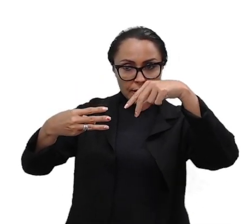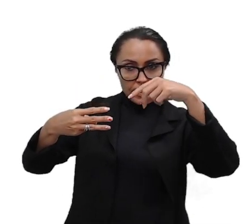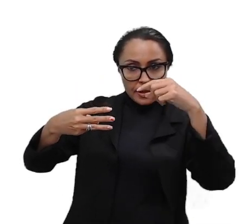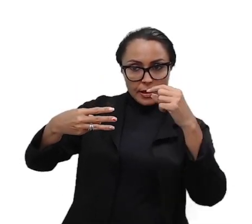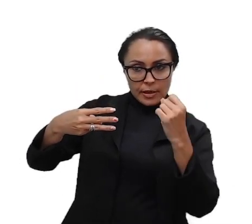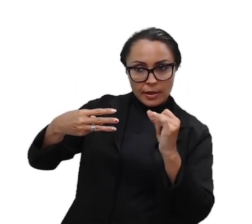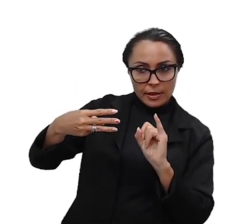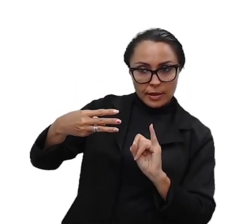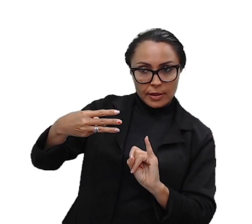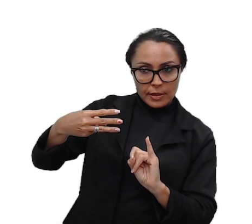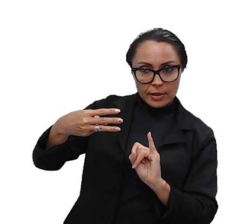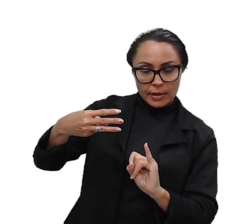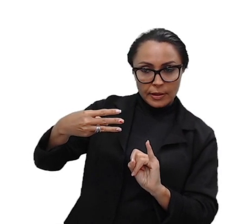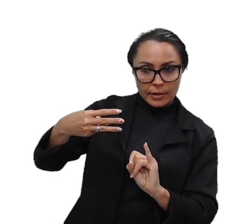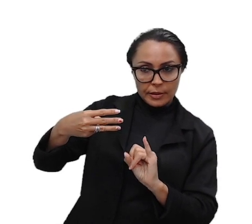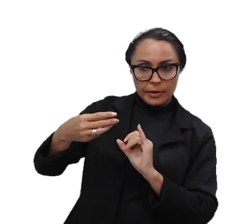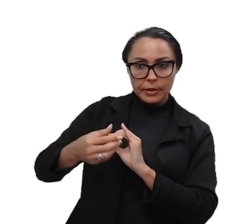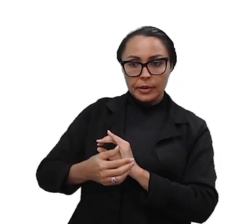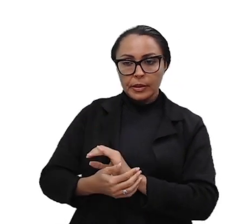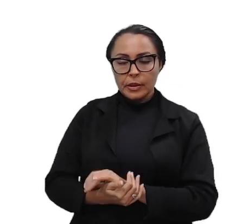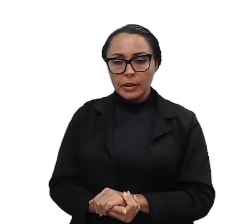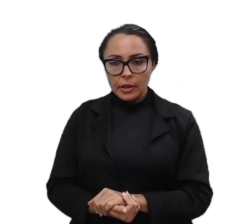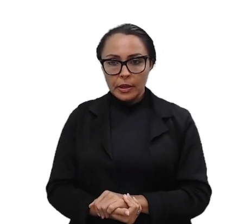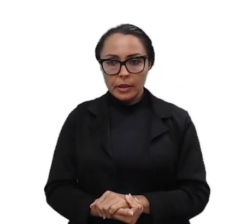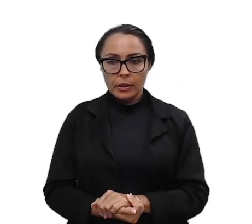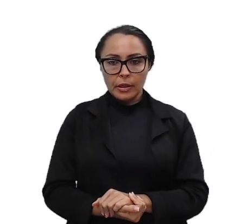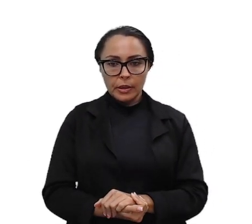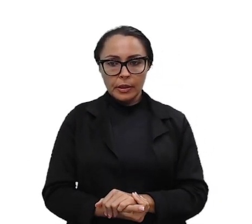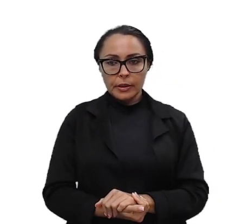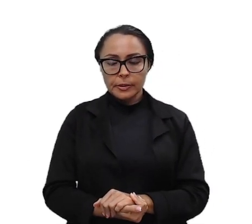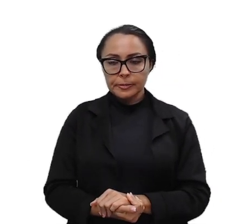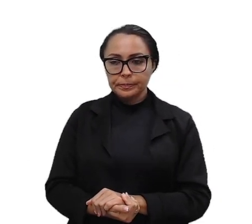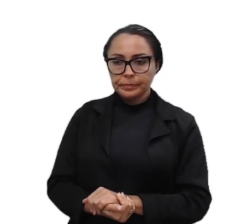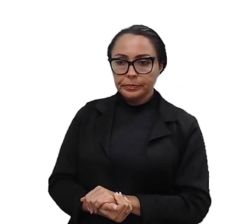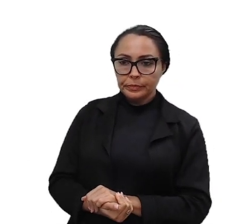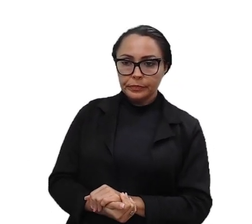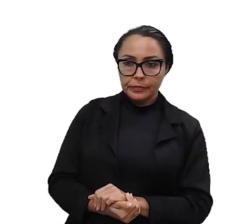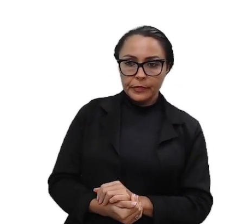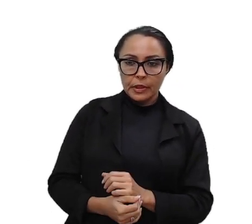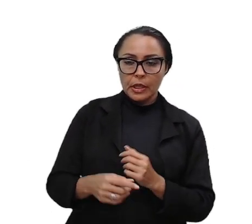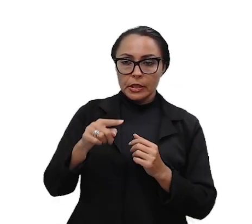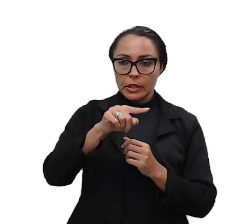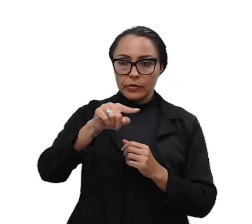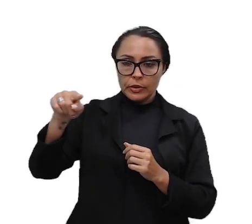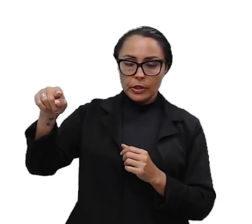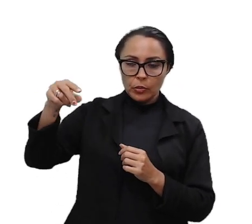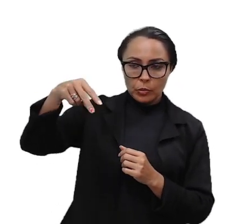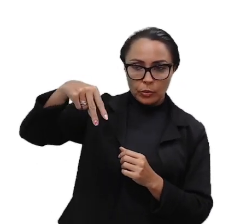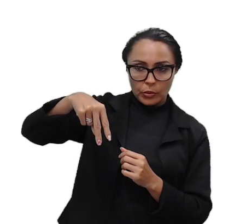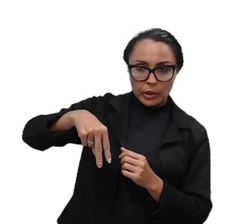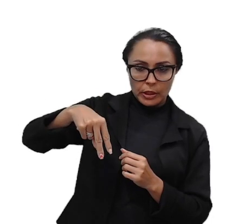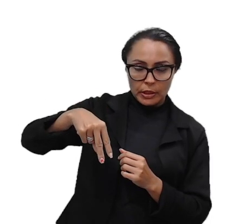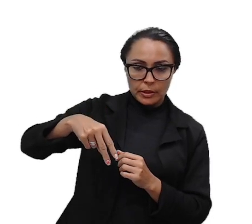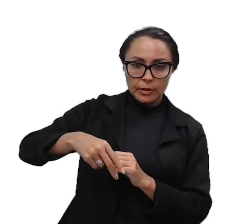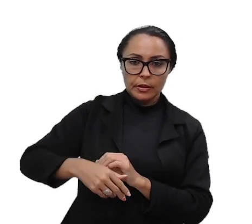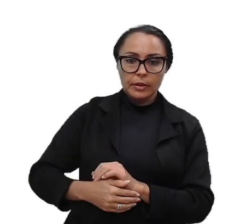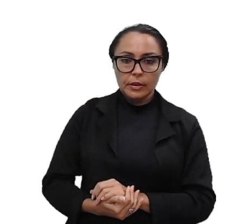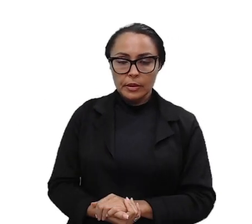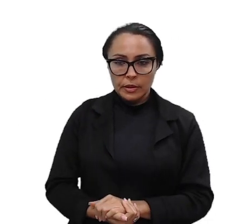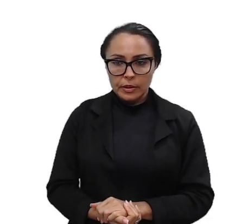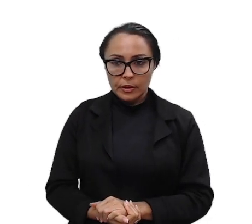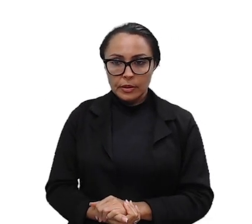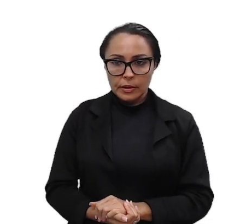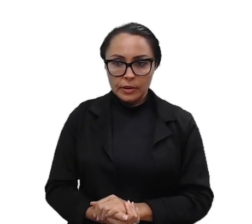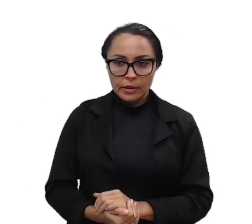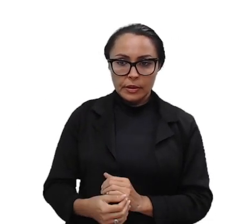demandas existentes periodicamente, né, dos períodos anteriores, dividido pela quantidade de períodos. Está aqui, I é o